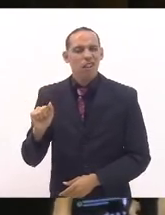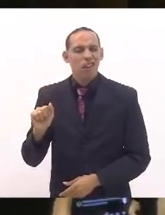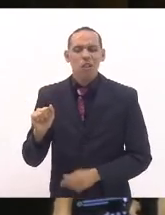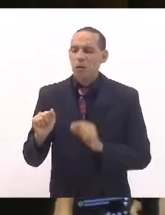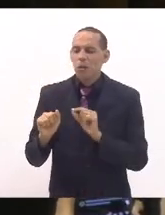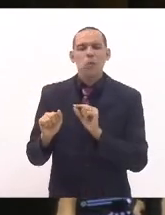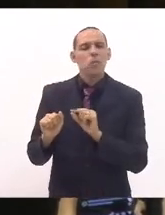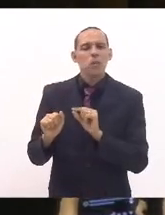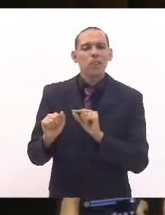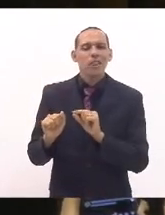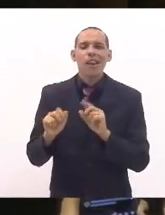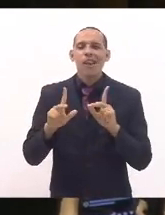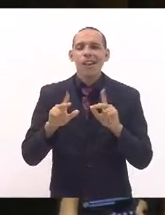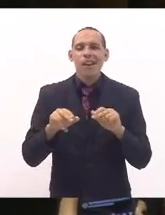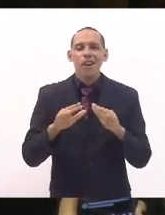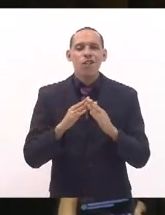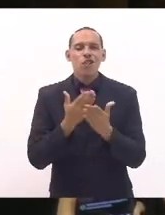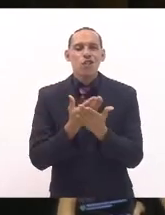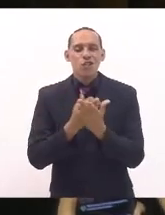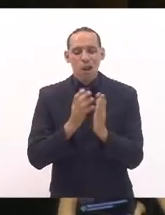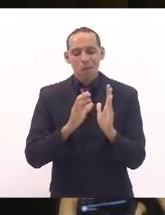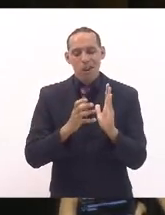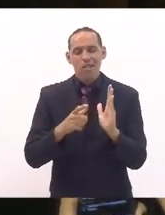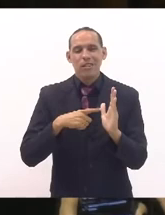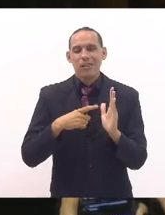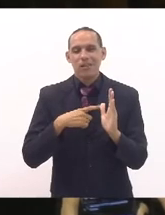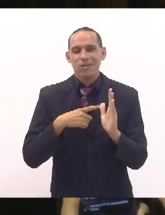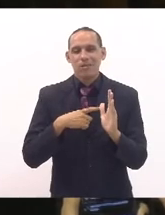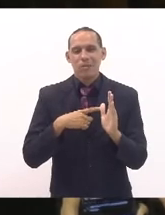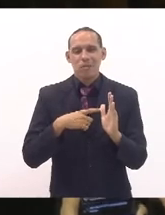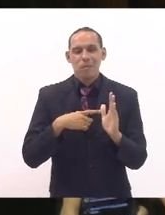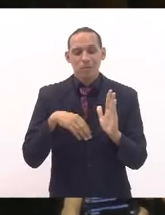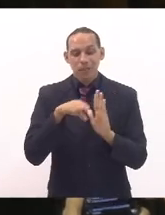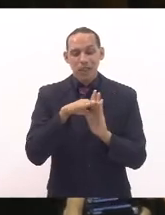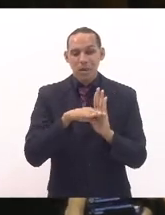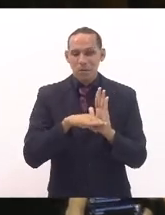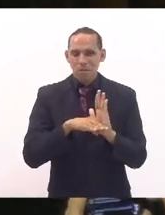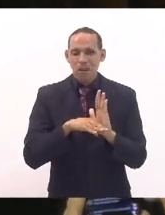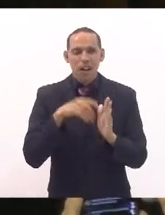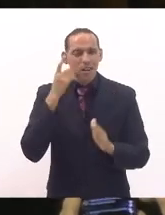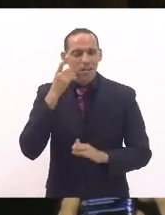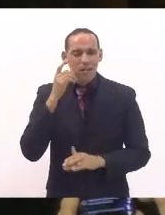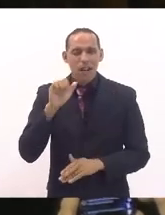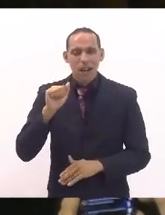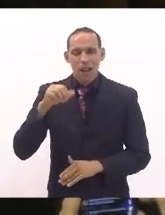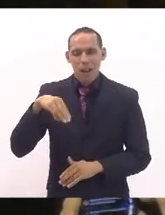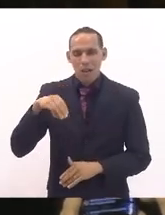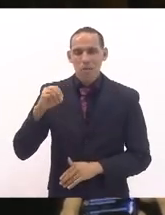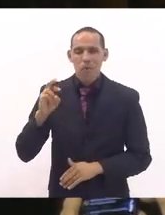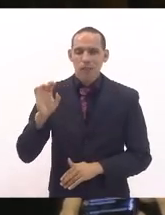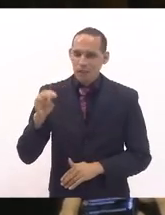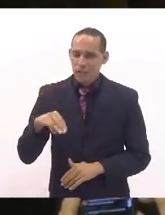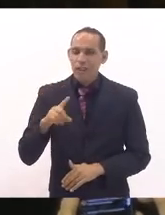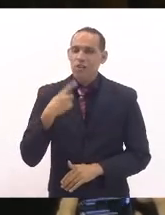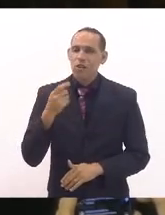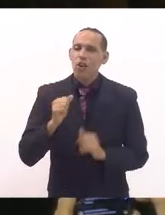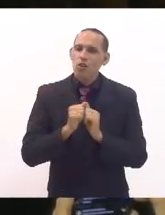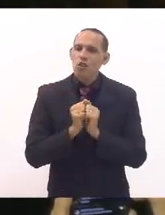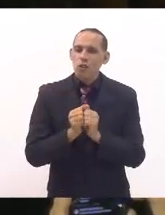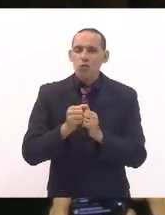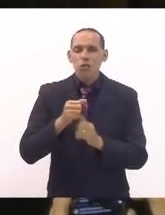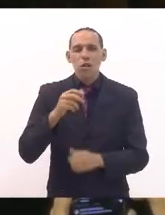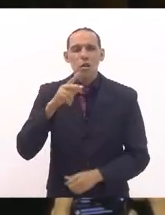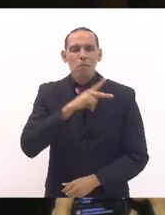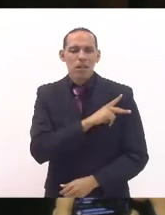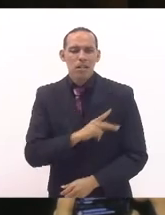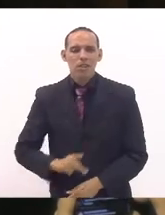escola com partido. Uma pauta, deputado Rodrigo Amorim, que a gente vem lutando há tanto tempo junto com o nosso presidente Jair Bolsonaro, que